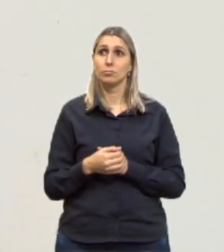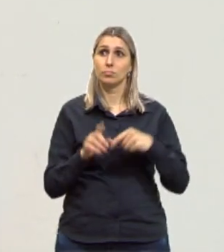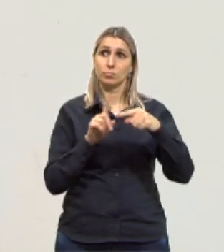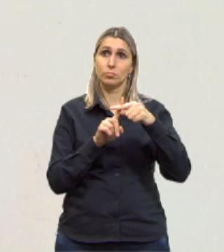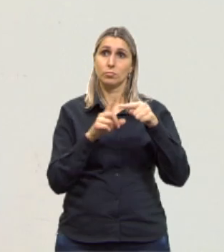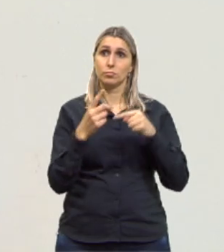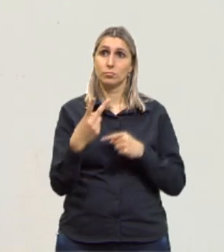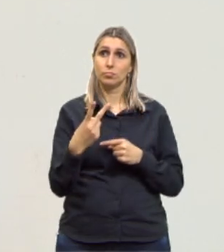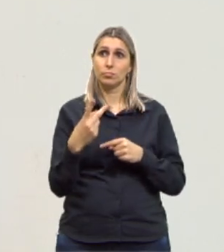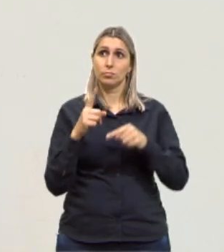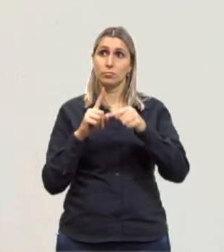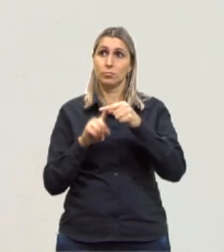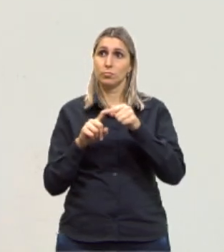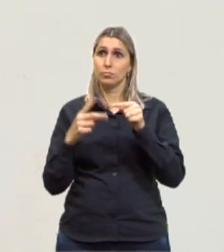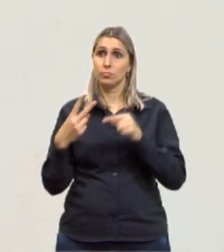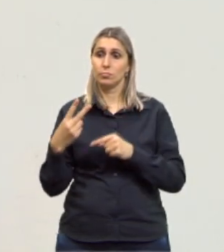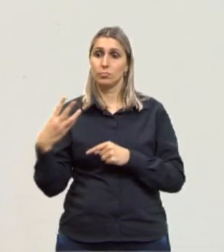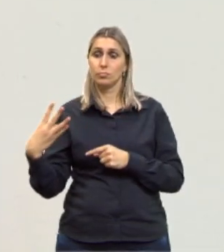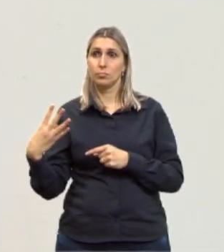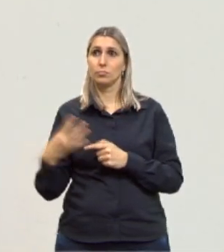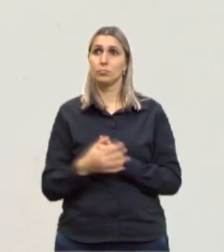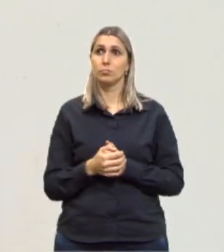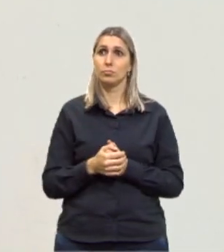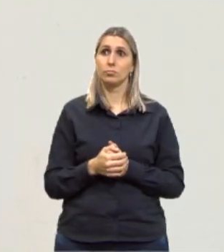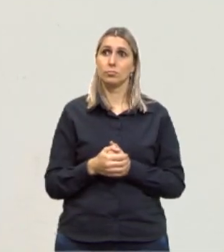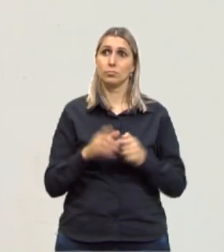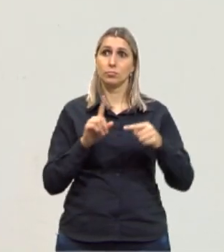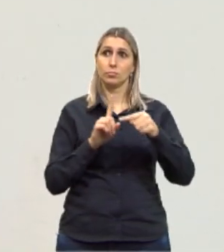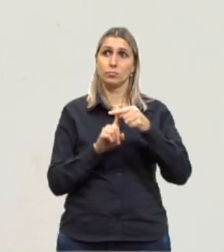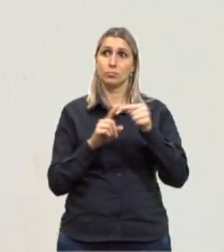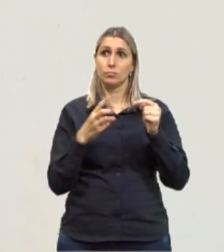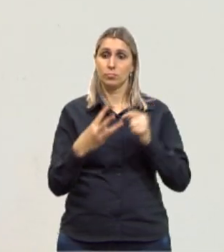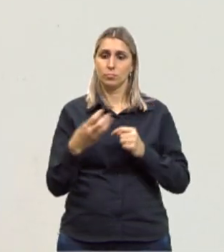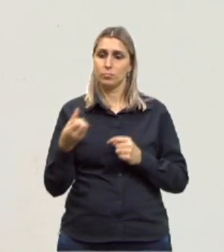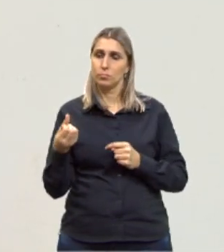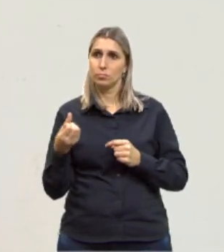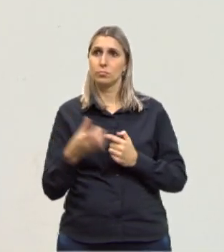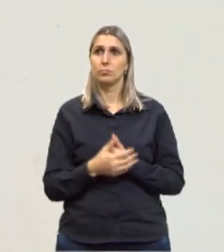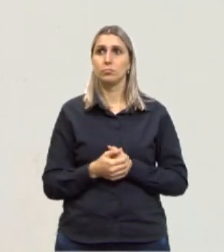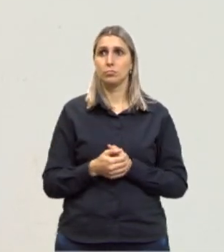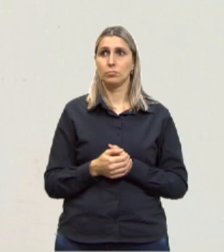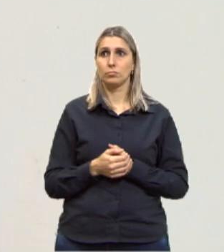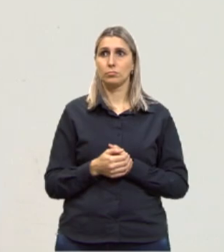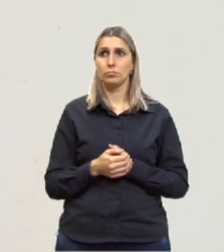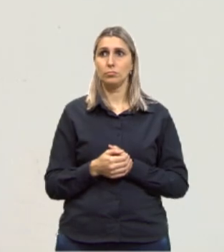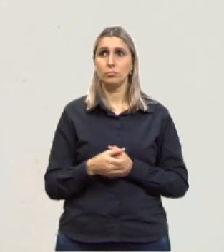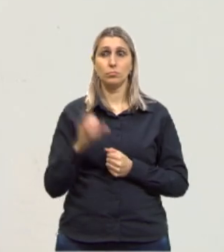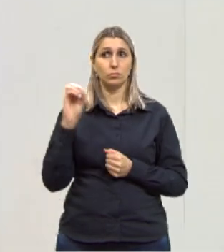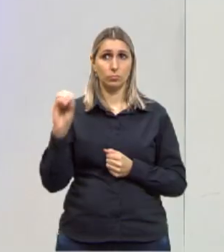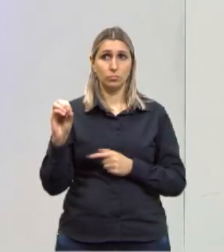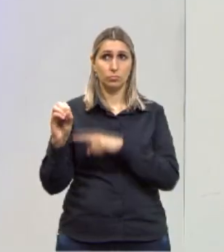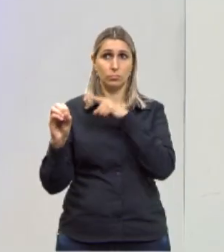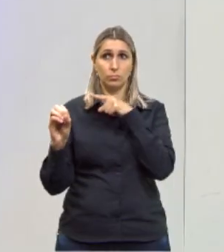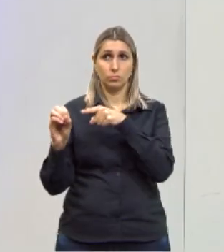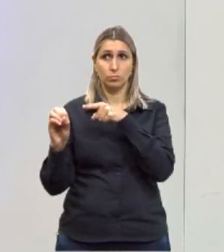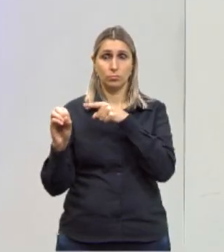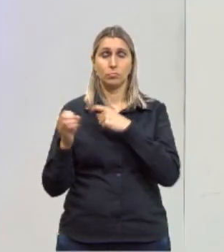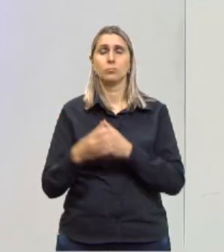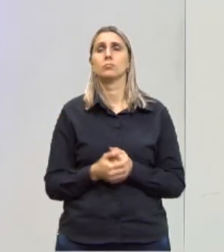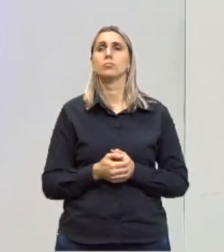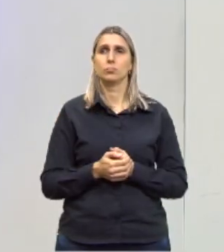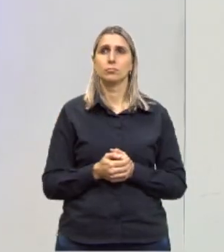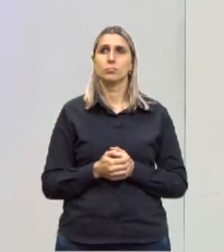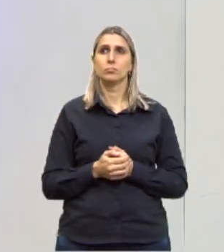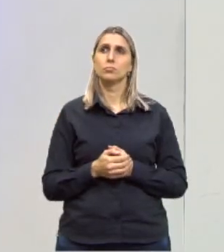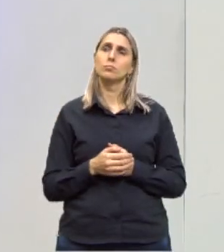Mais 12, mais 24, mais 36, que é igual a zero.